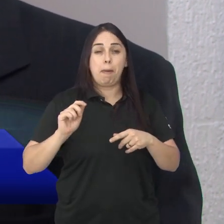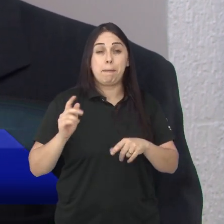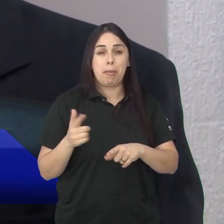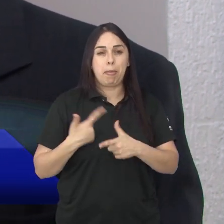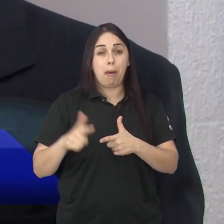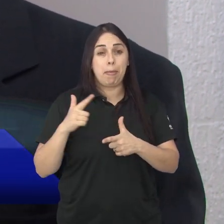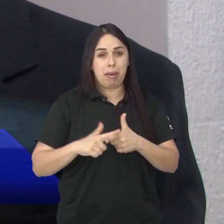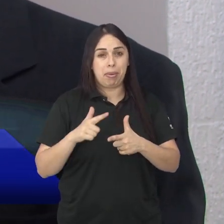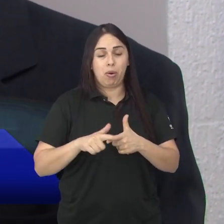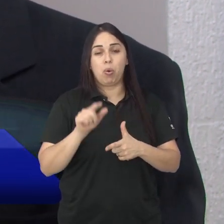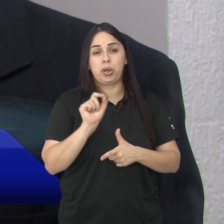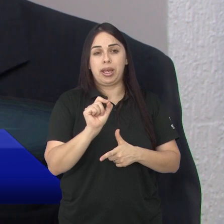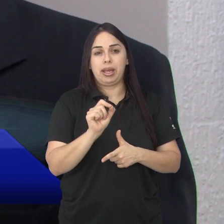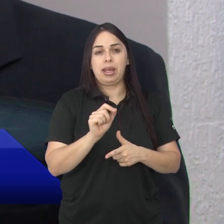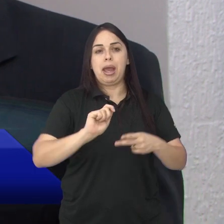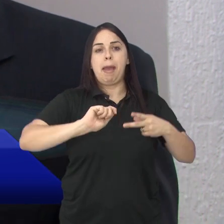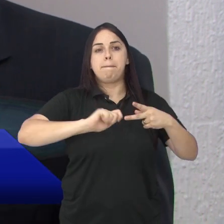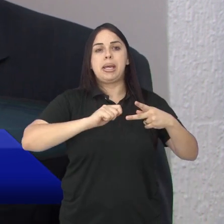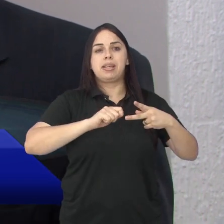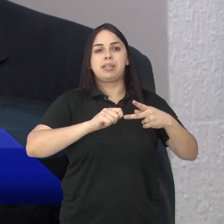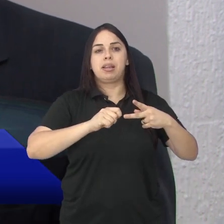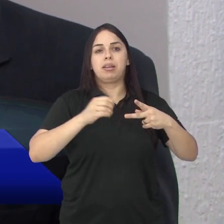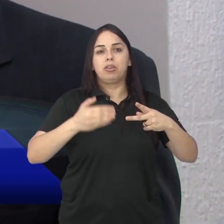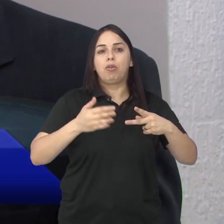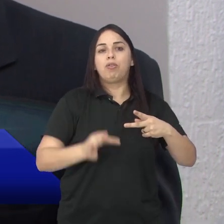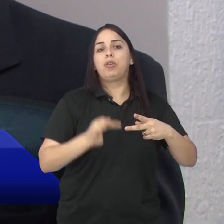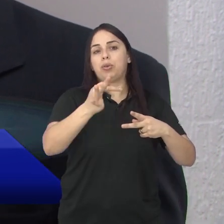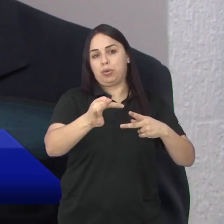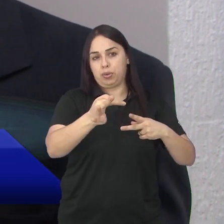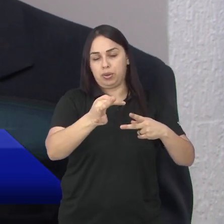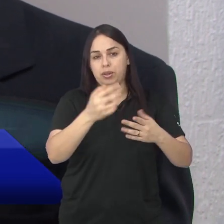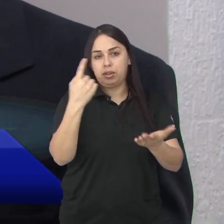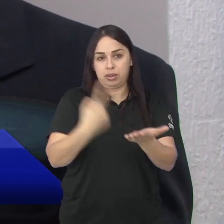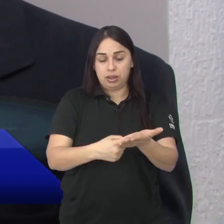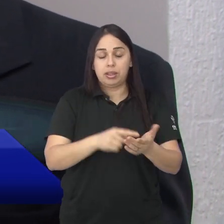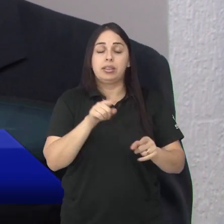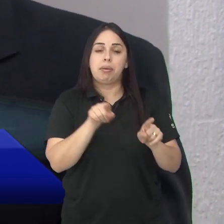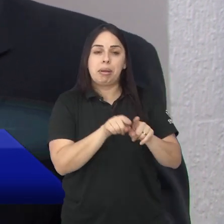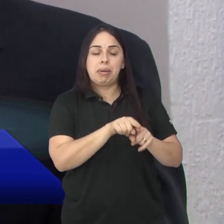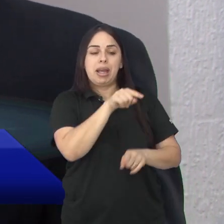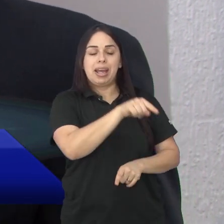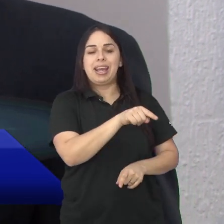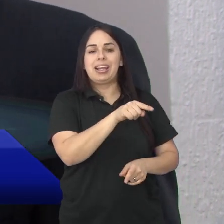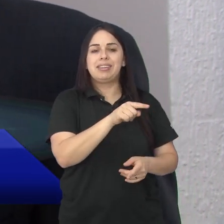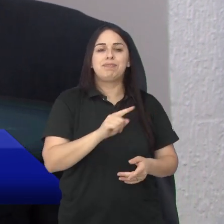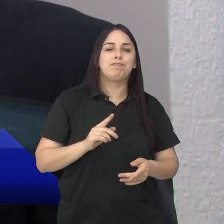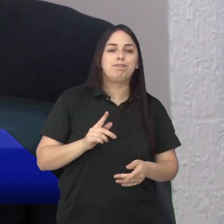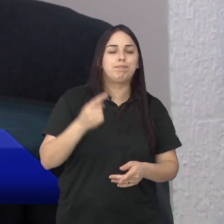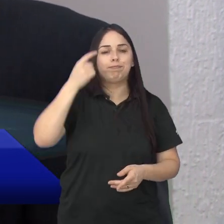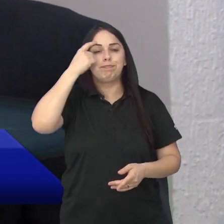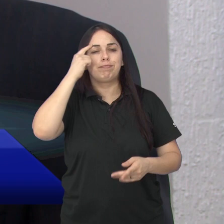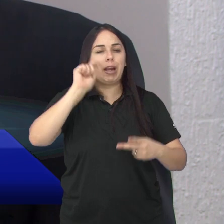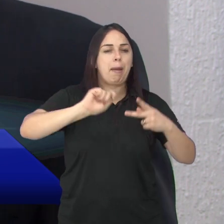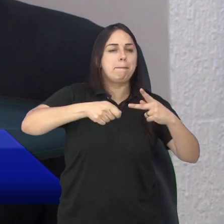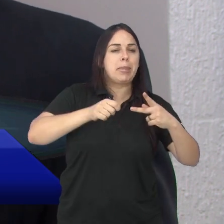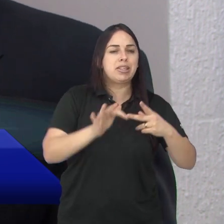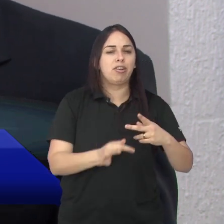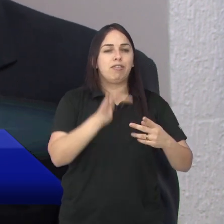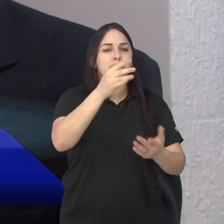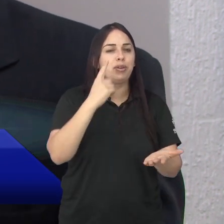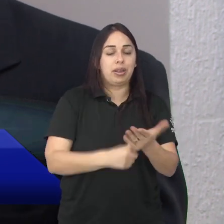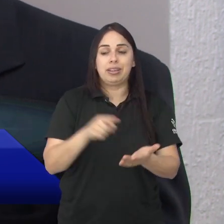problemas é o Pix agendado, onde os criminosos agendam o Pix, o vendedor ele